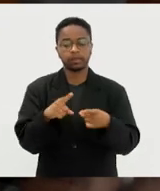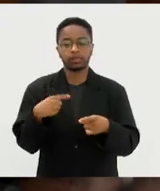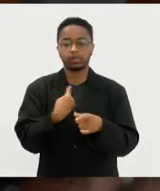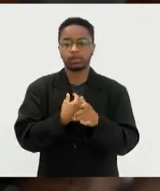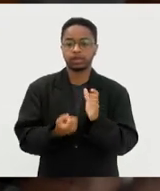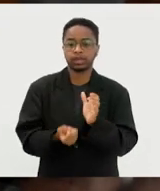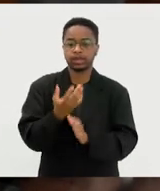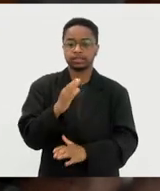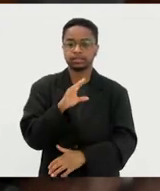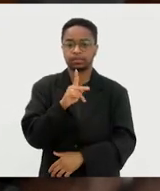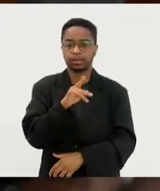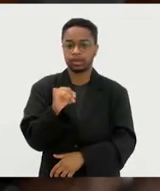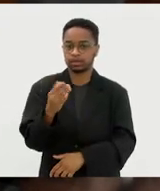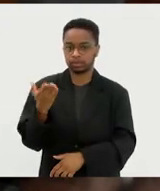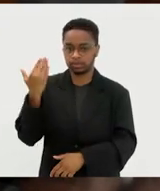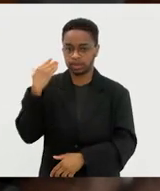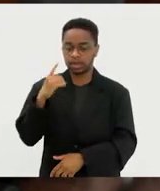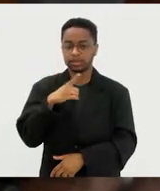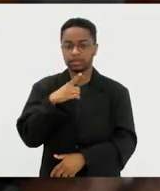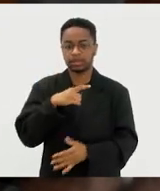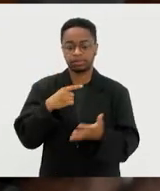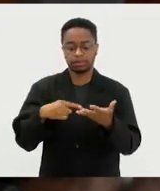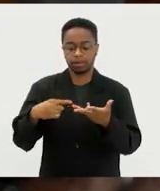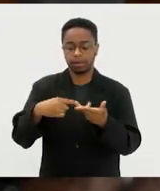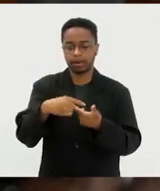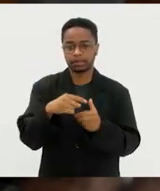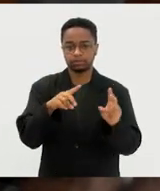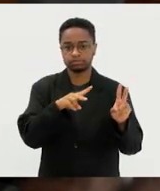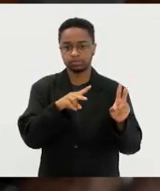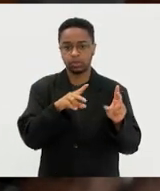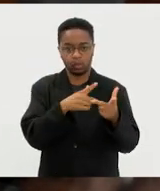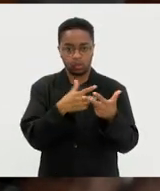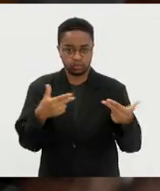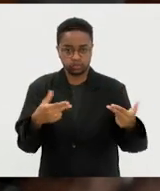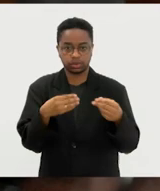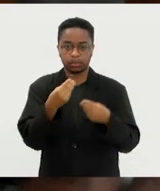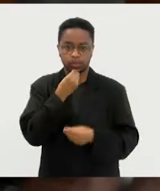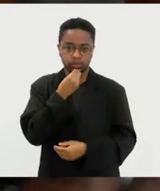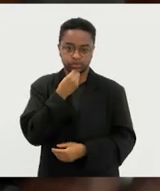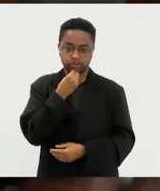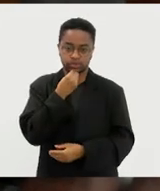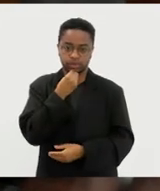uma série de recursos que poderiam entrar de